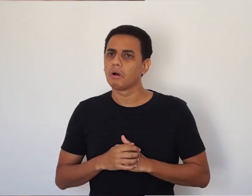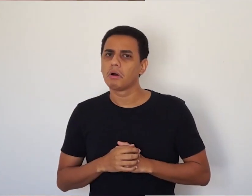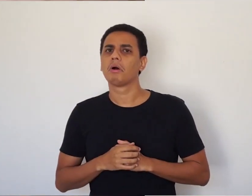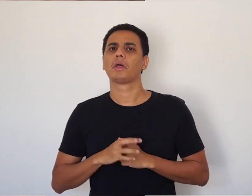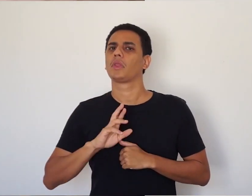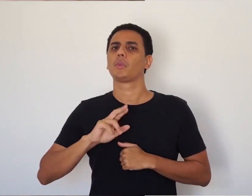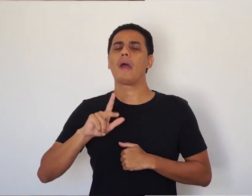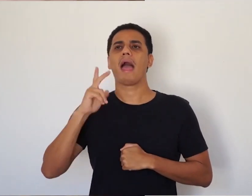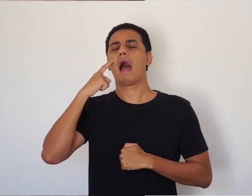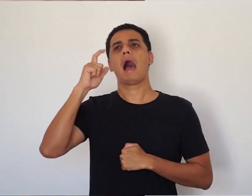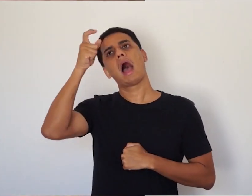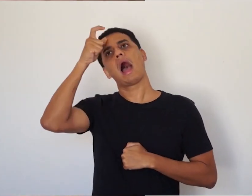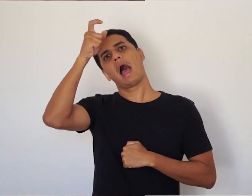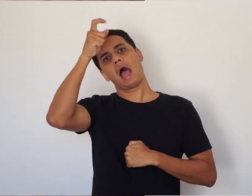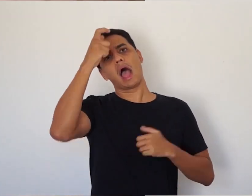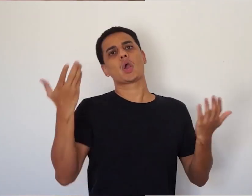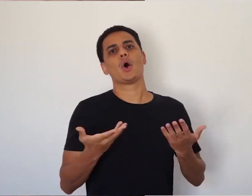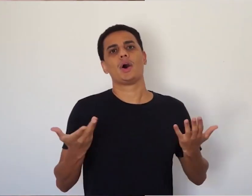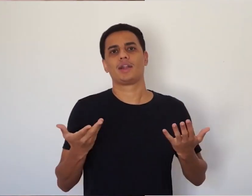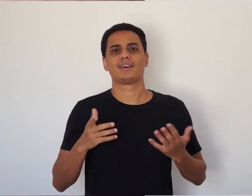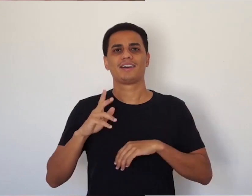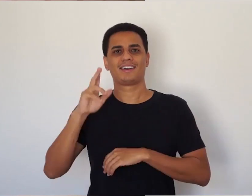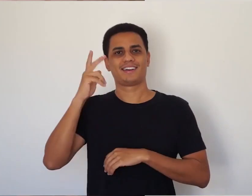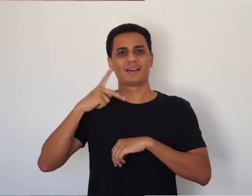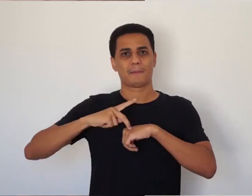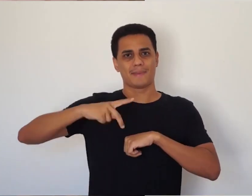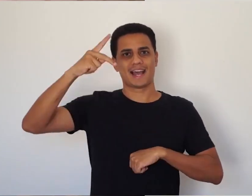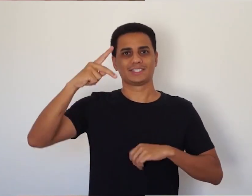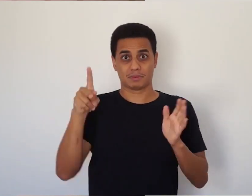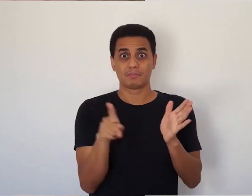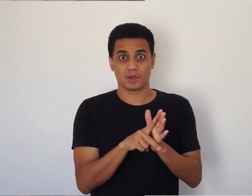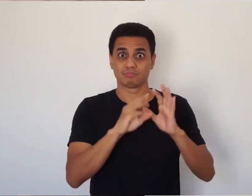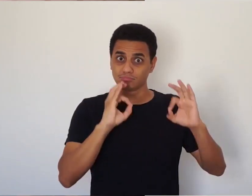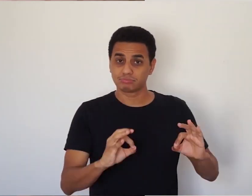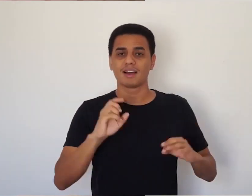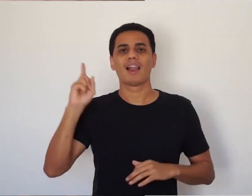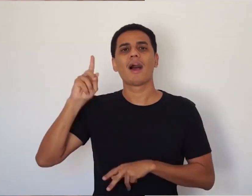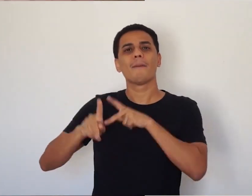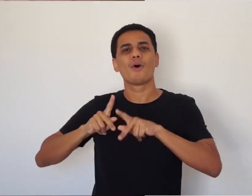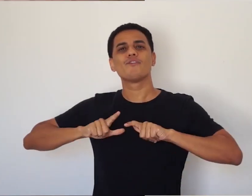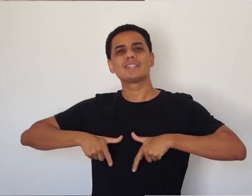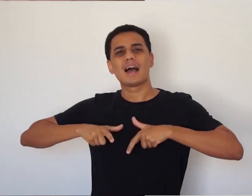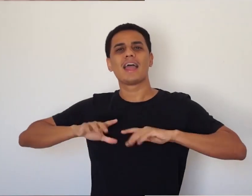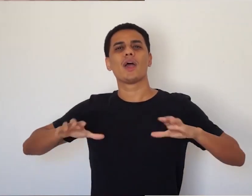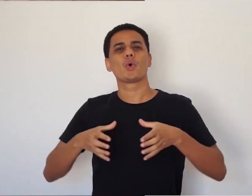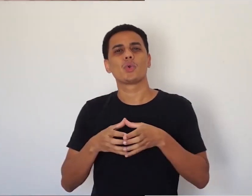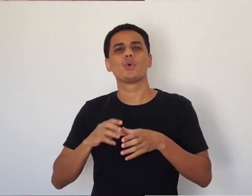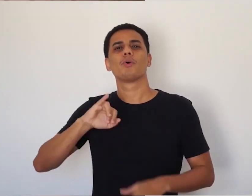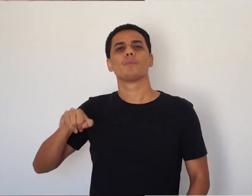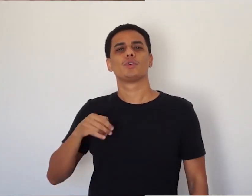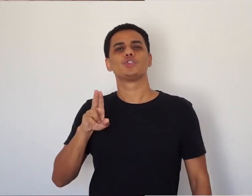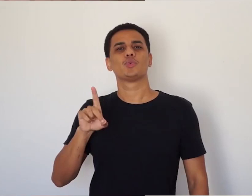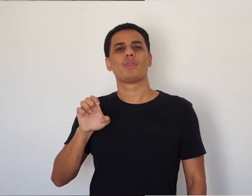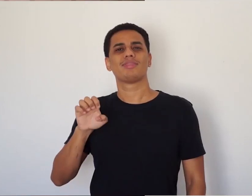não é coincidência que tudo isso está acontecendo nesse período de Páscoa. Passamos agora pela Páscoa mesmo, o Pessá de